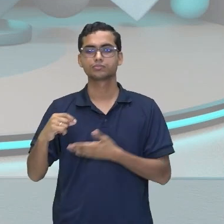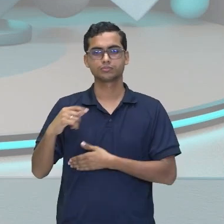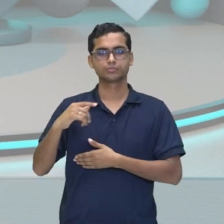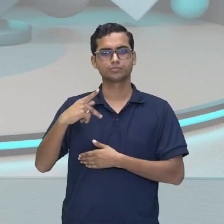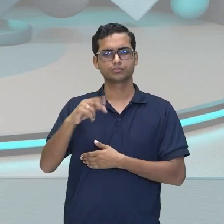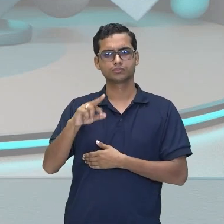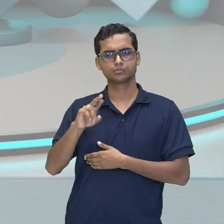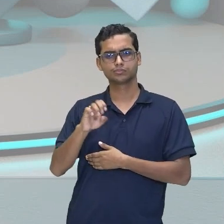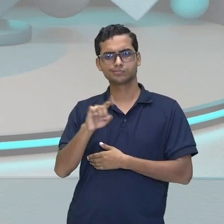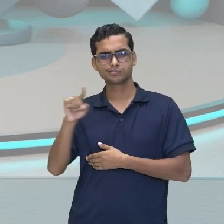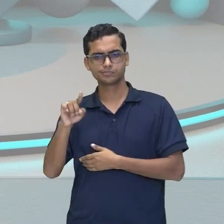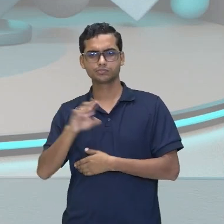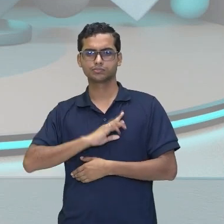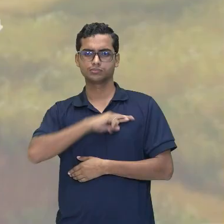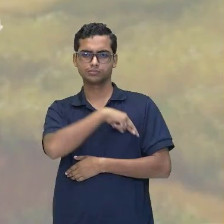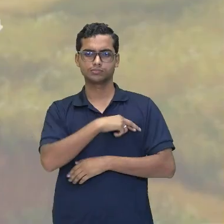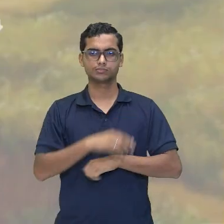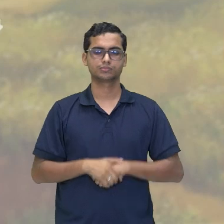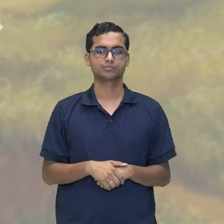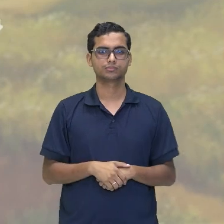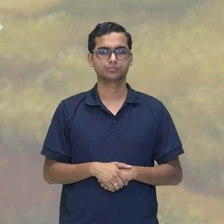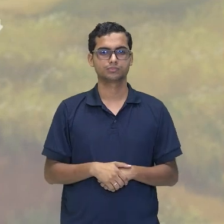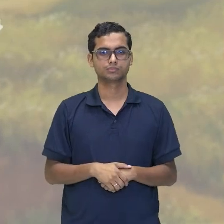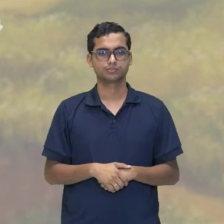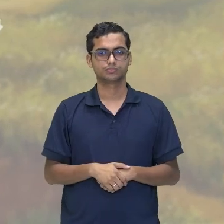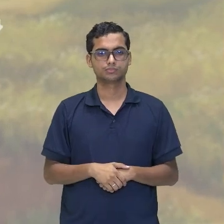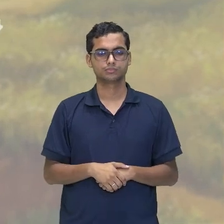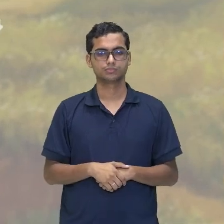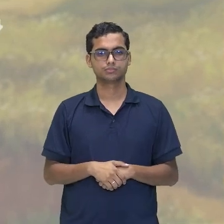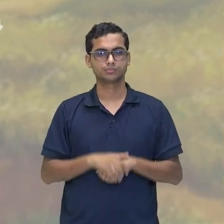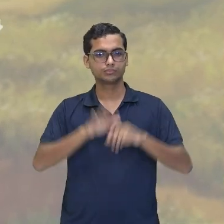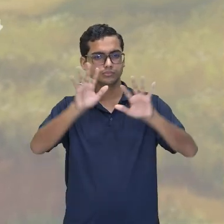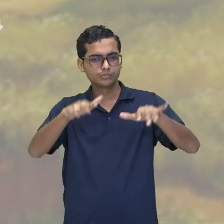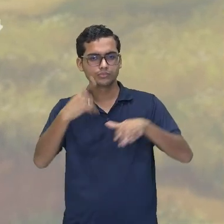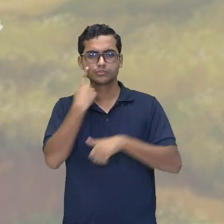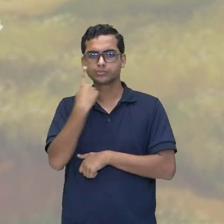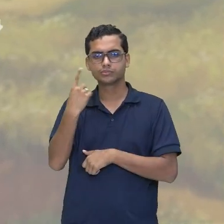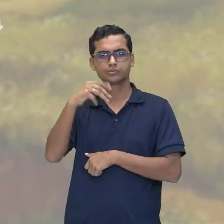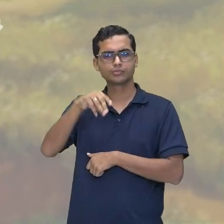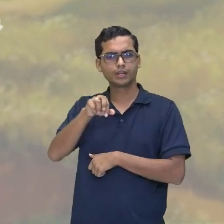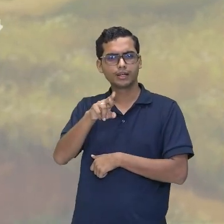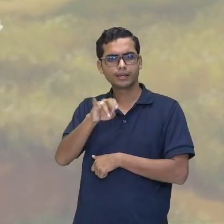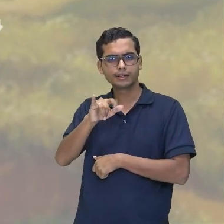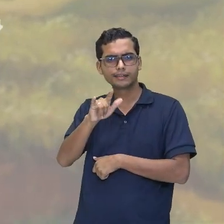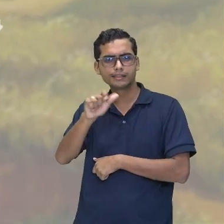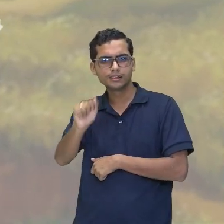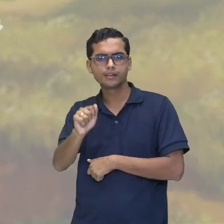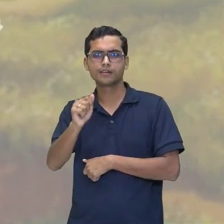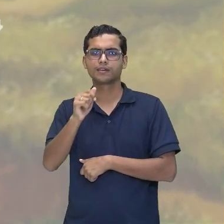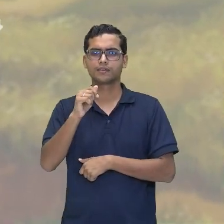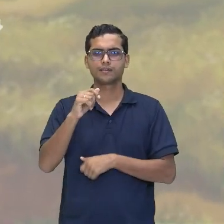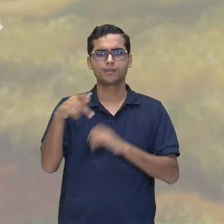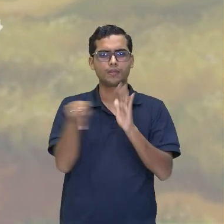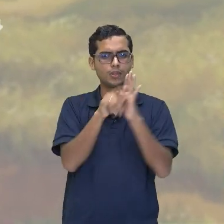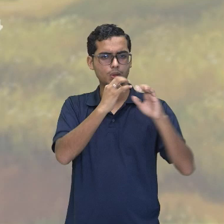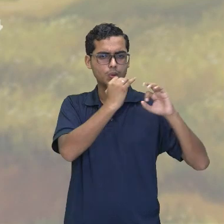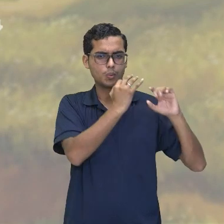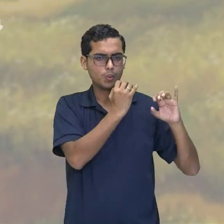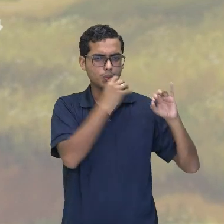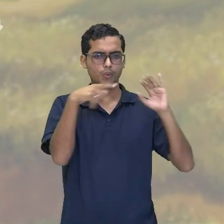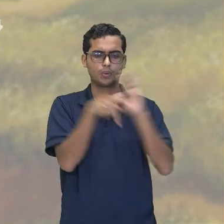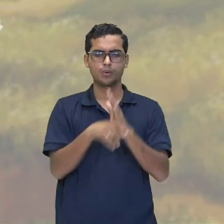Vamos ver então o texto dele. Olha, Marília, as flautas dos pastores, que bem que